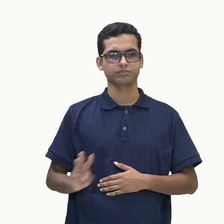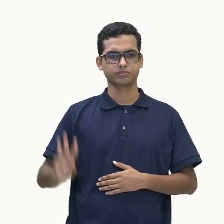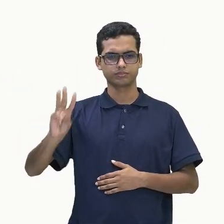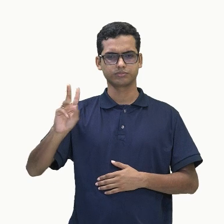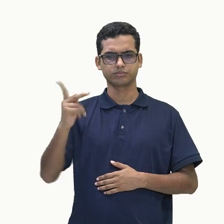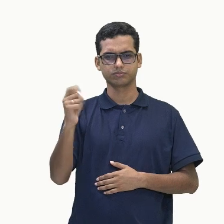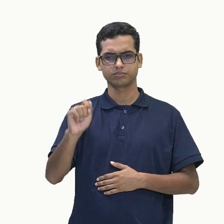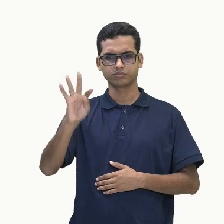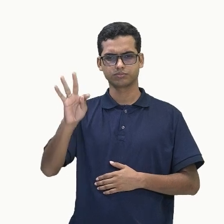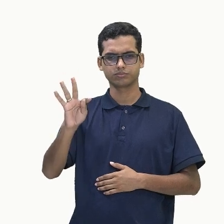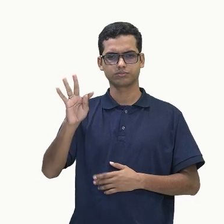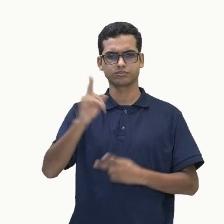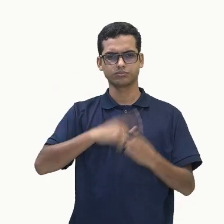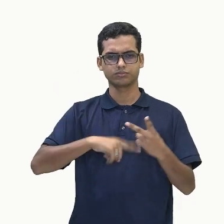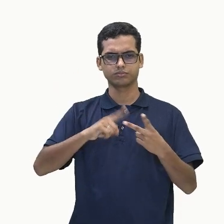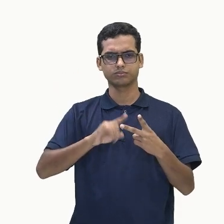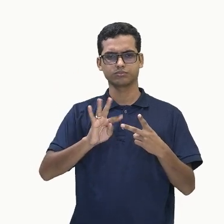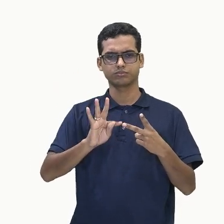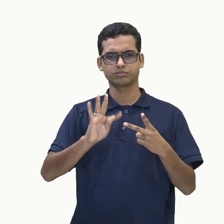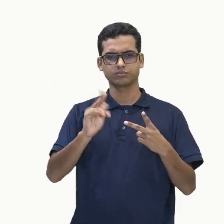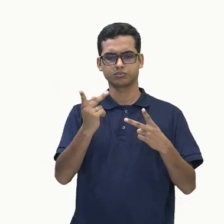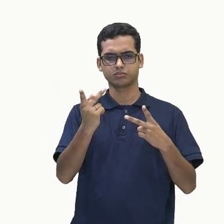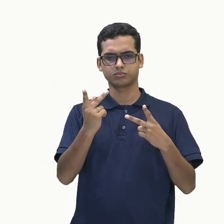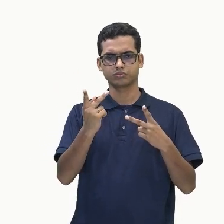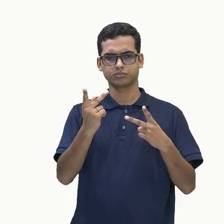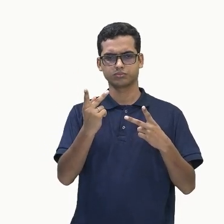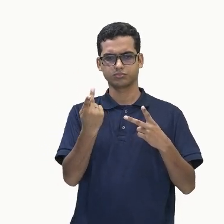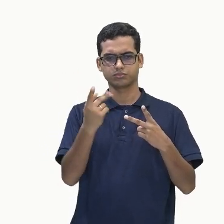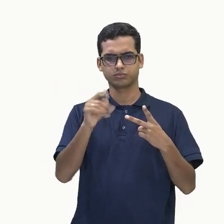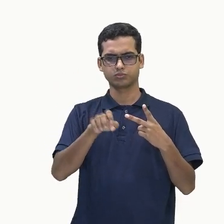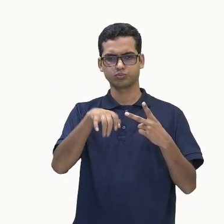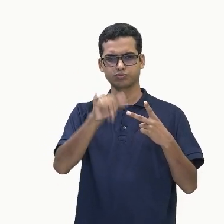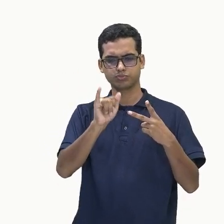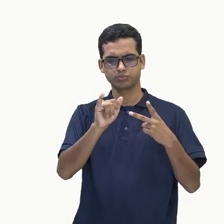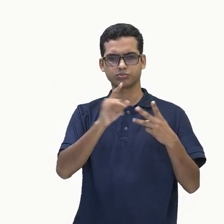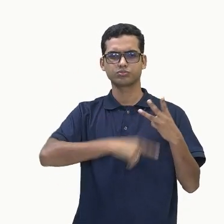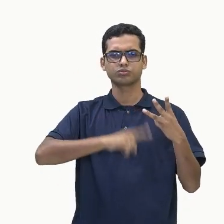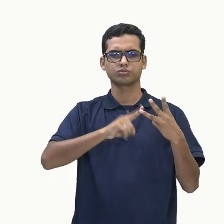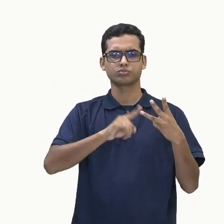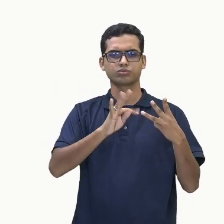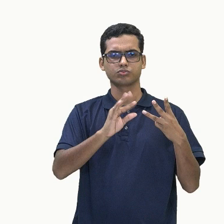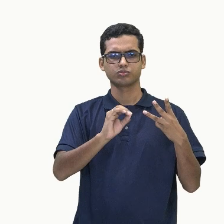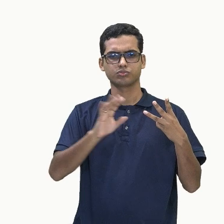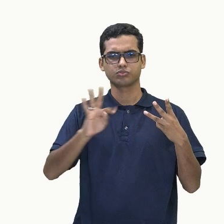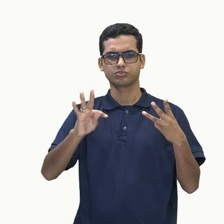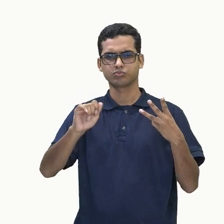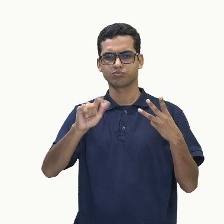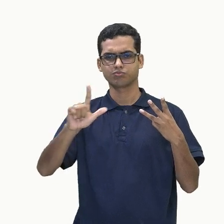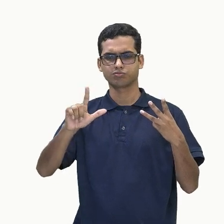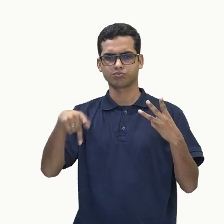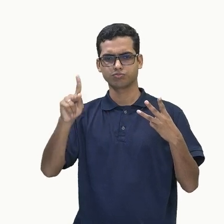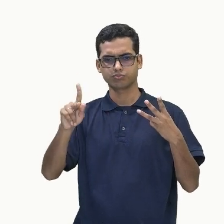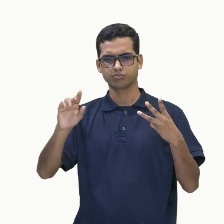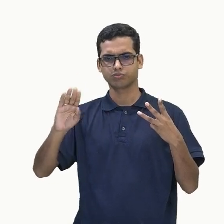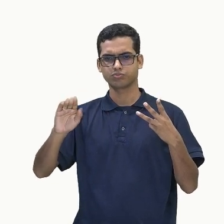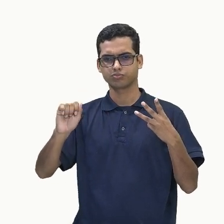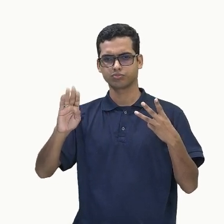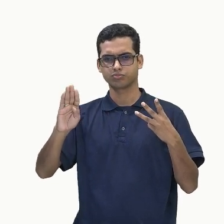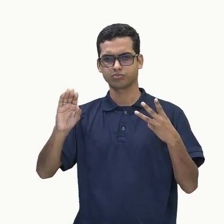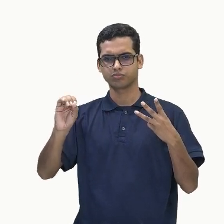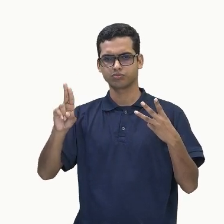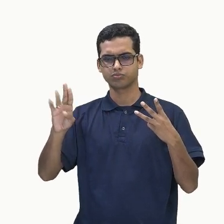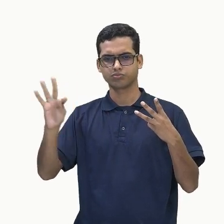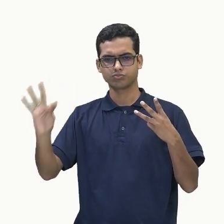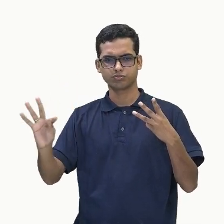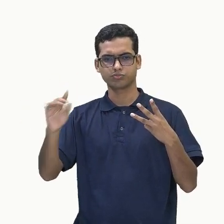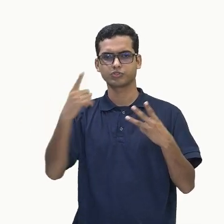about. Pergunta, what are they talking about? Quais foram as modificações que eu fiz?